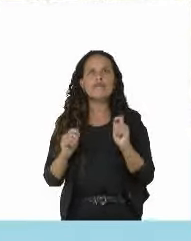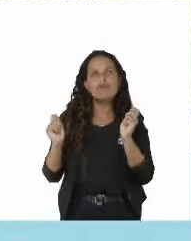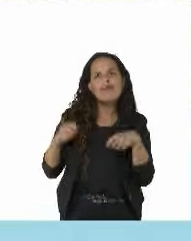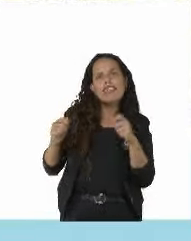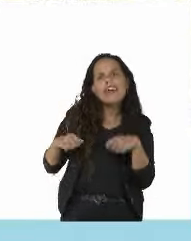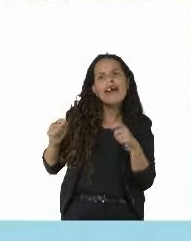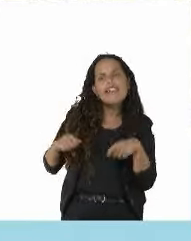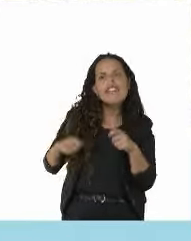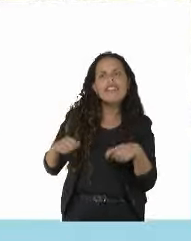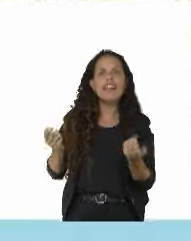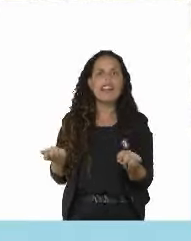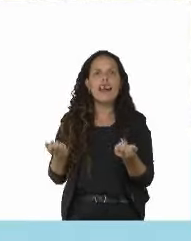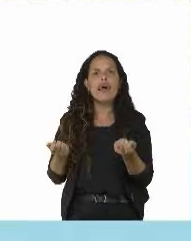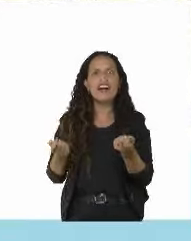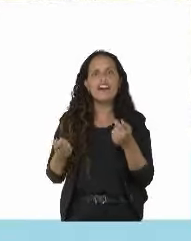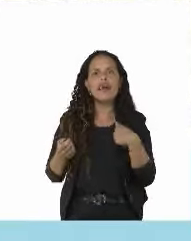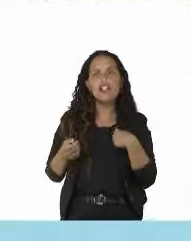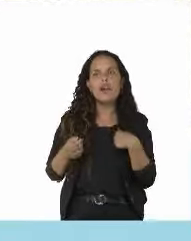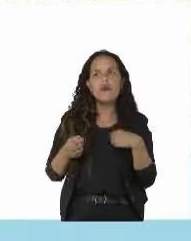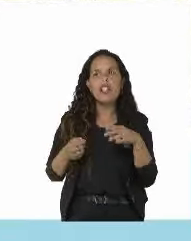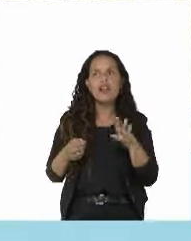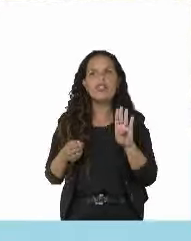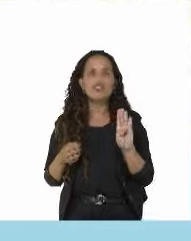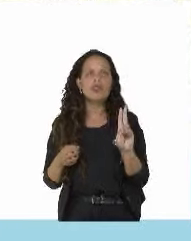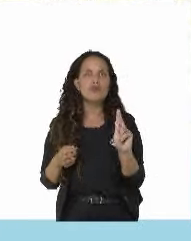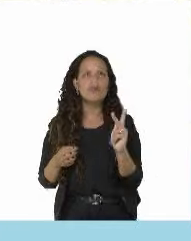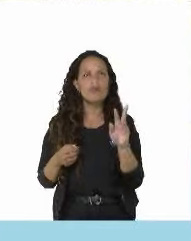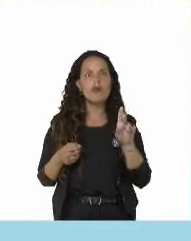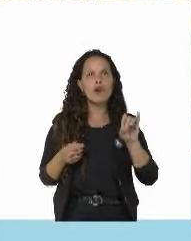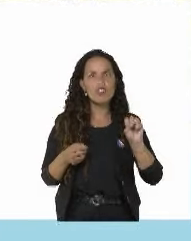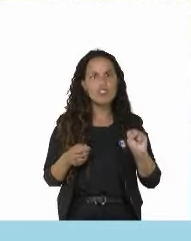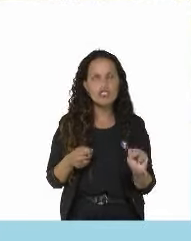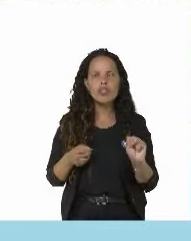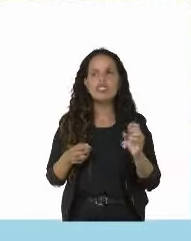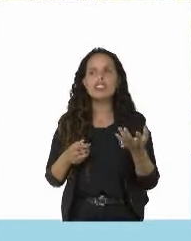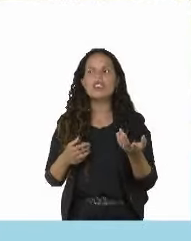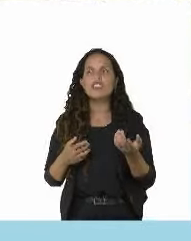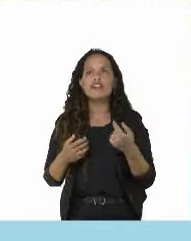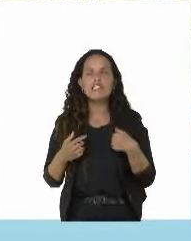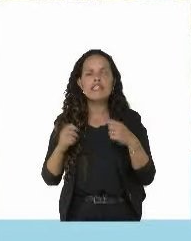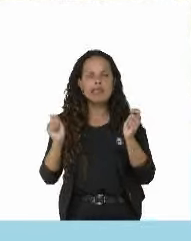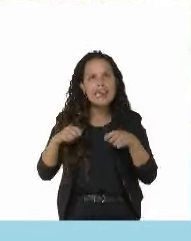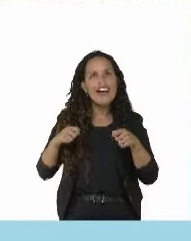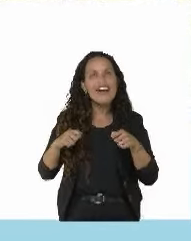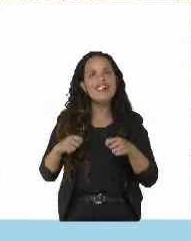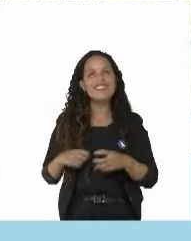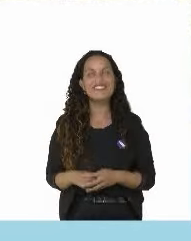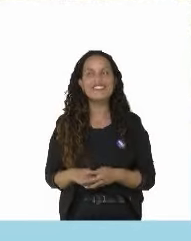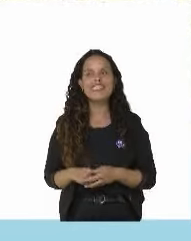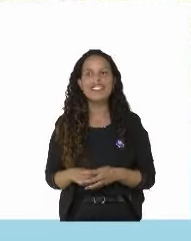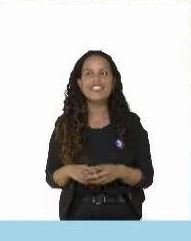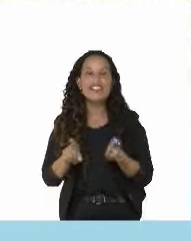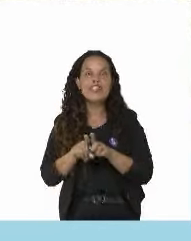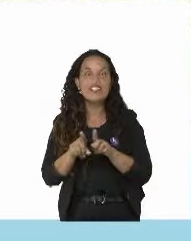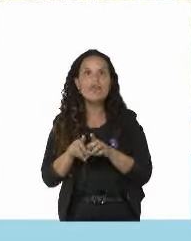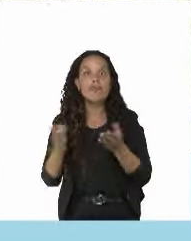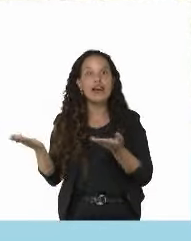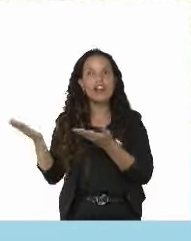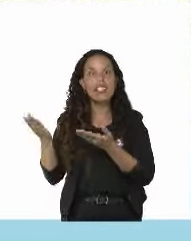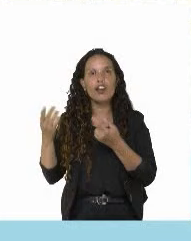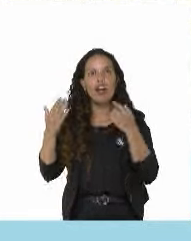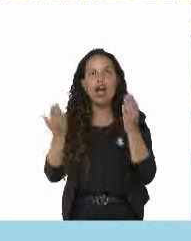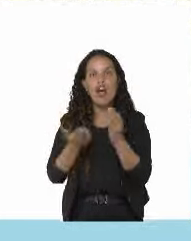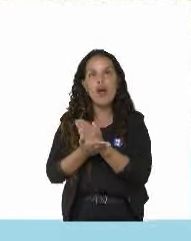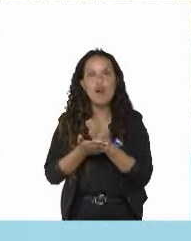fazer as imagens para os brushes, né? E super possível, né? Aqui também são uma coleção de acessórios que eu fiz